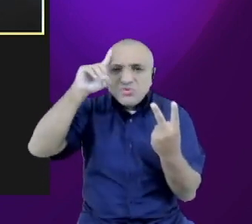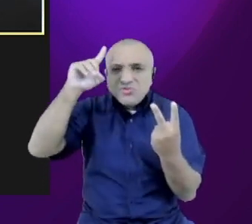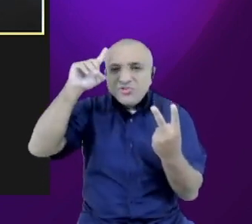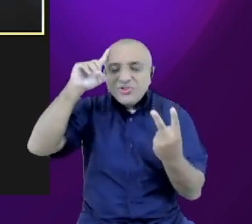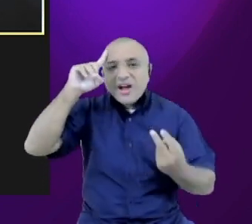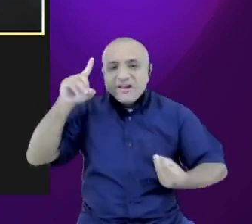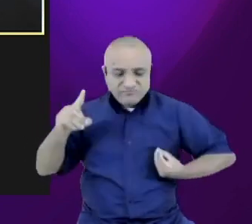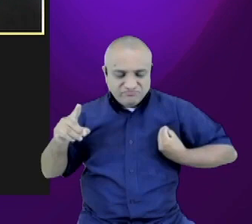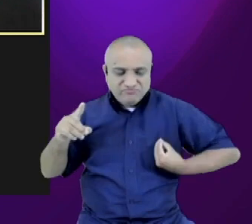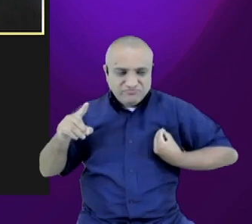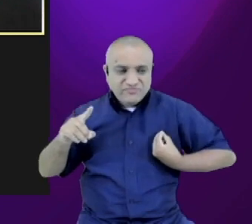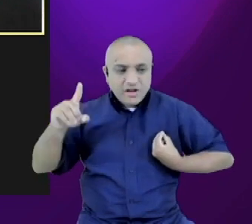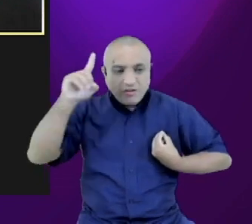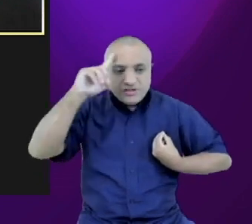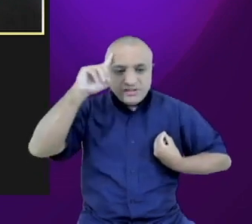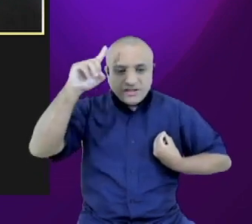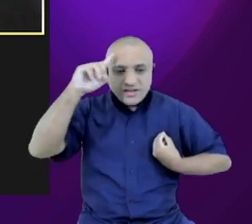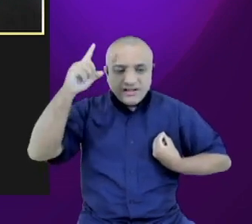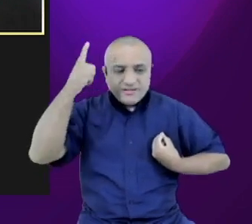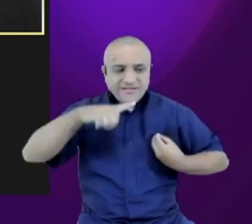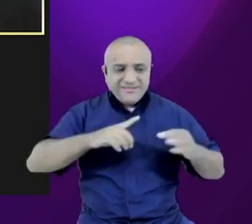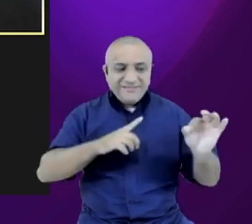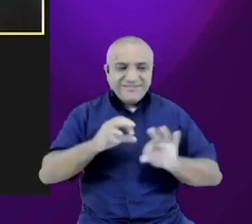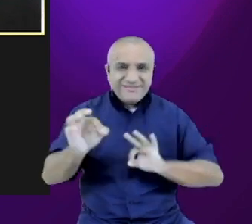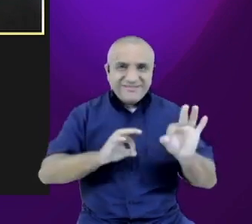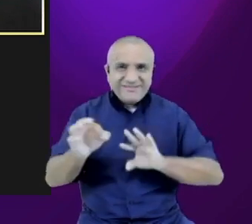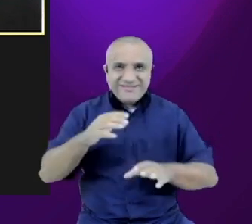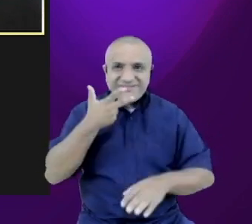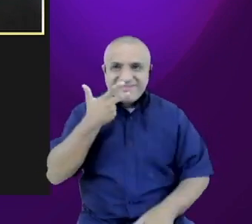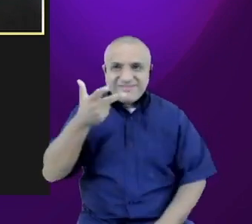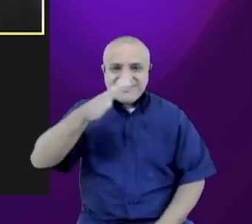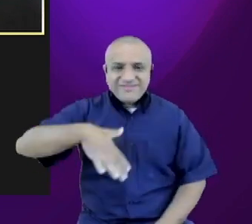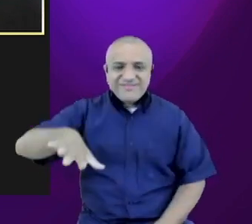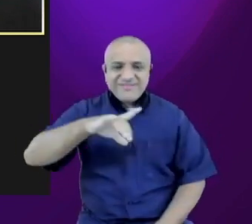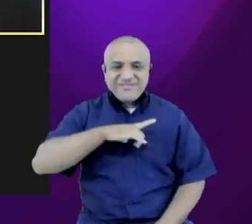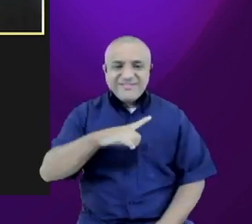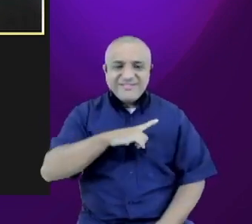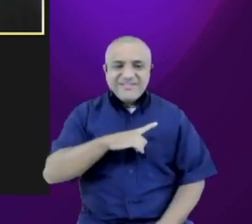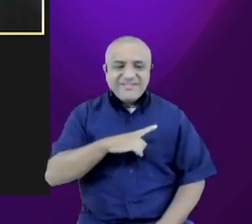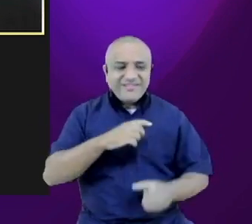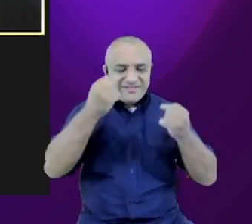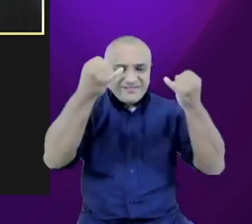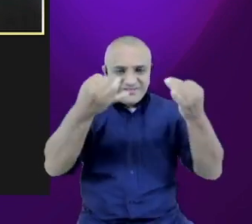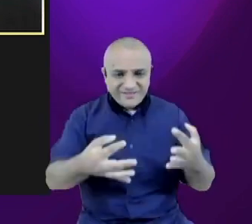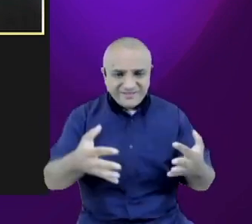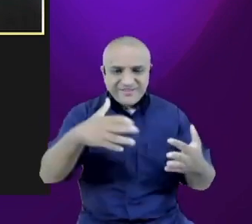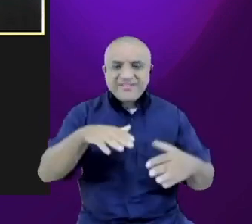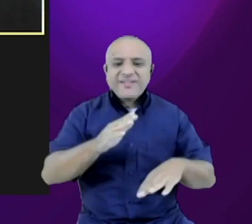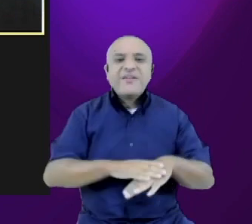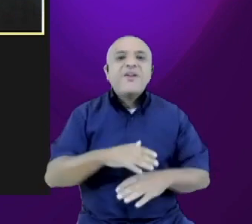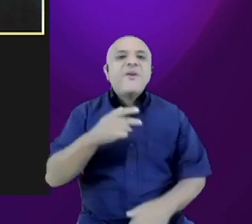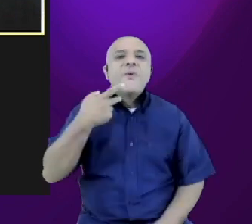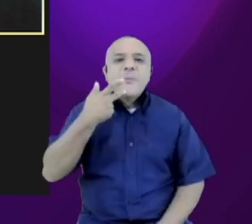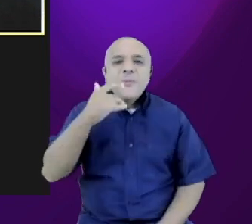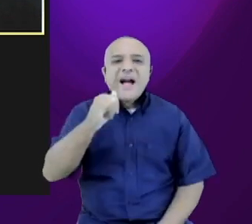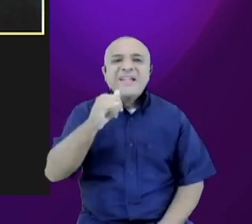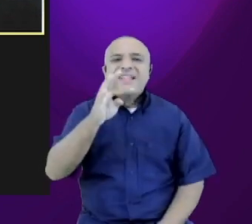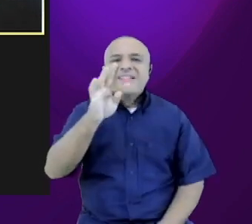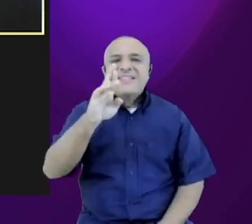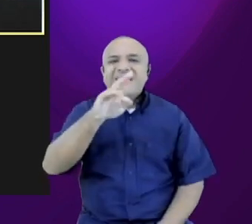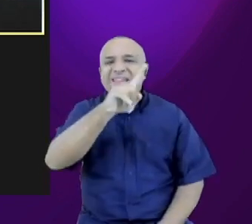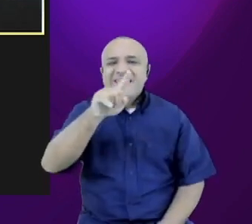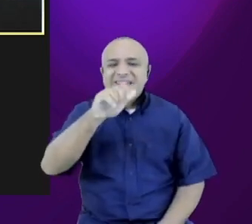né? E agora eu convido aí, né, para falar para a gente o pai da Tereza, Dr. Dequitir